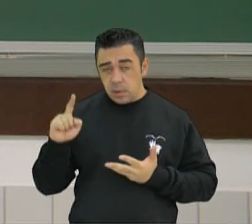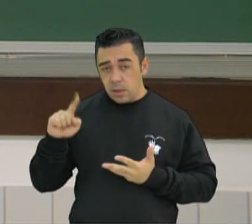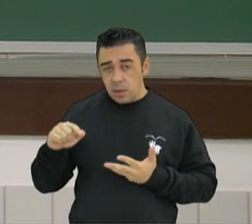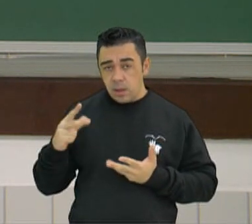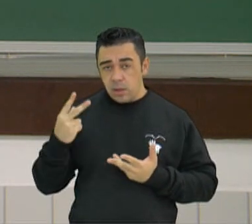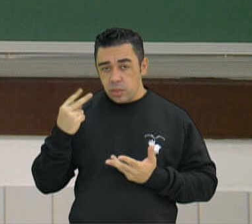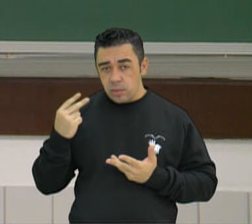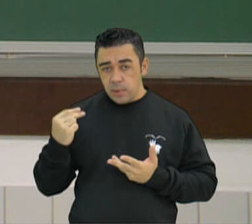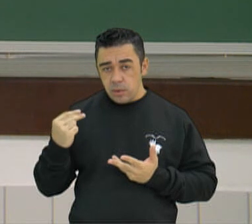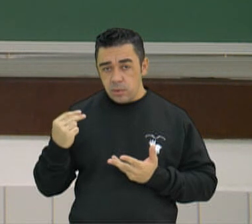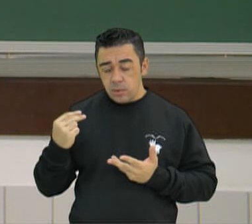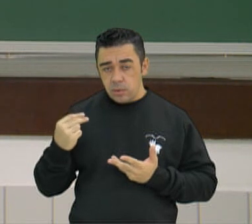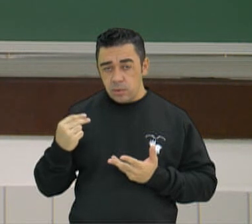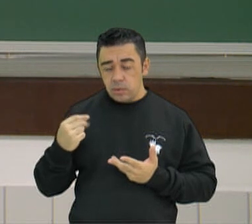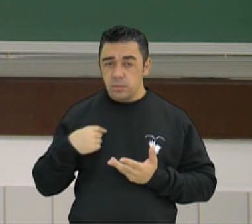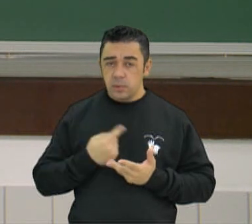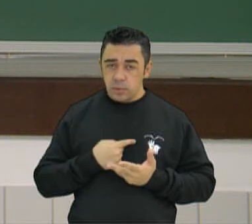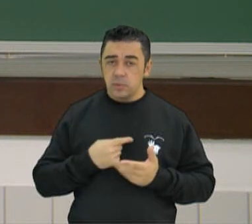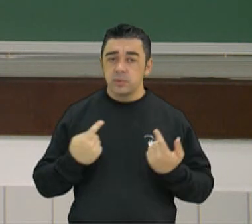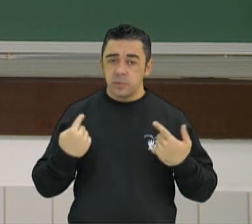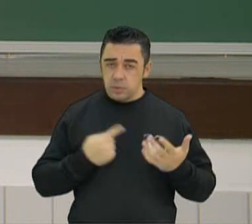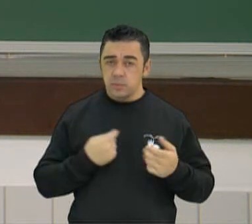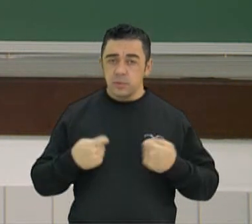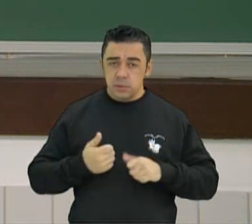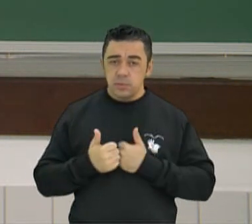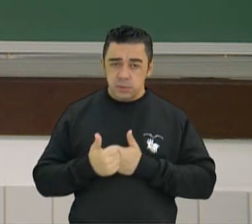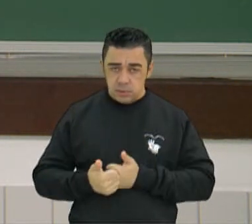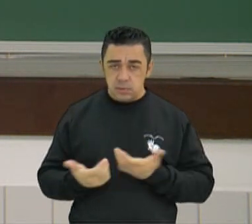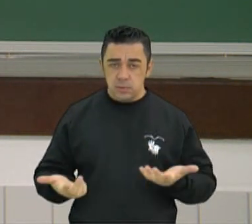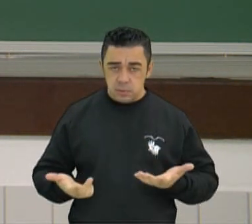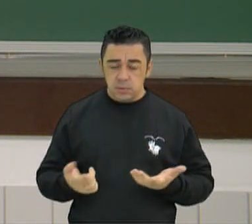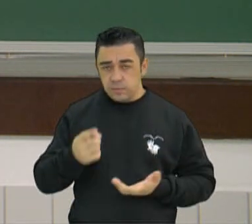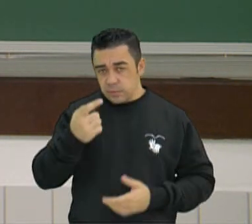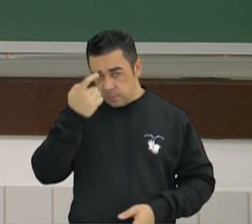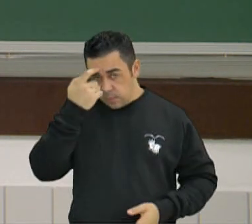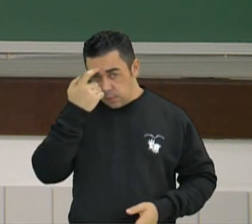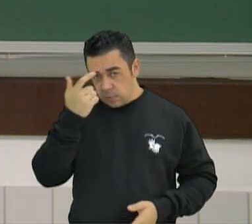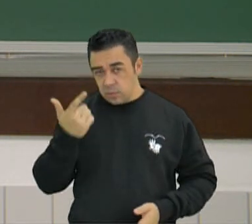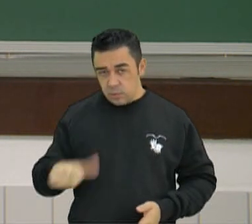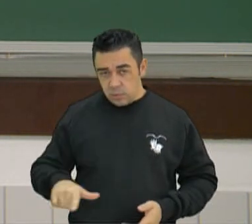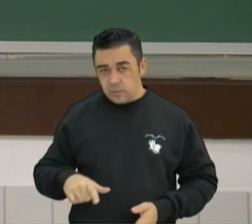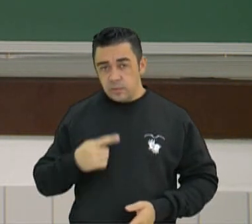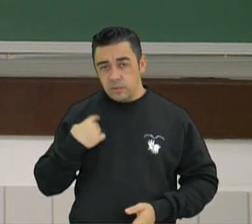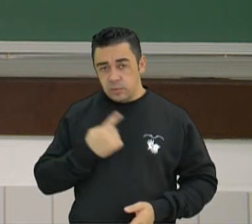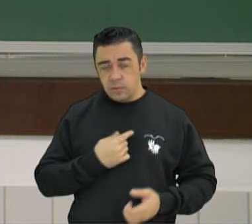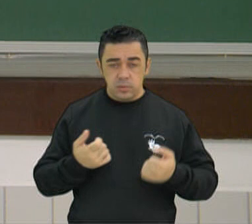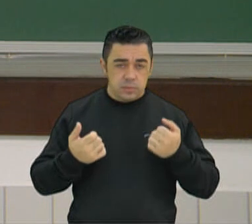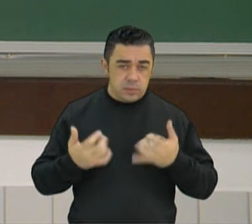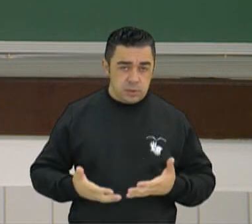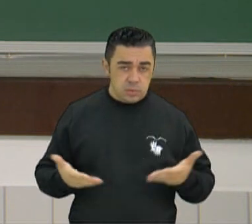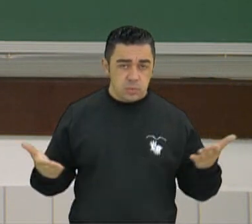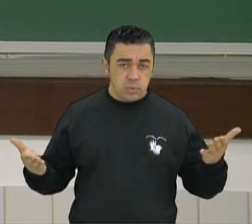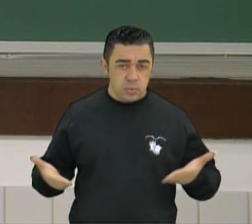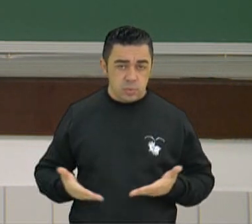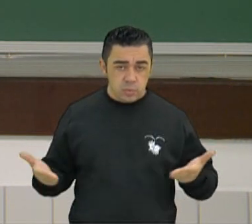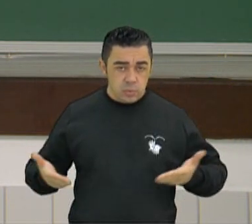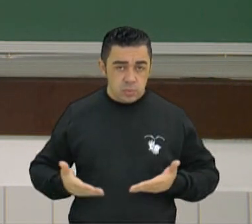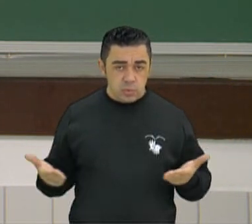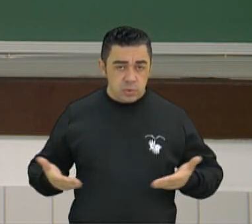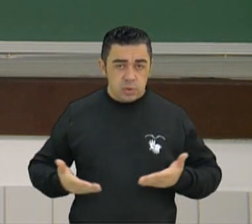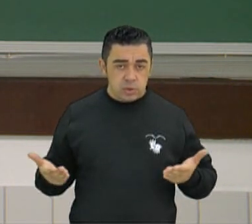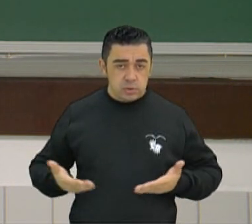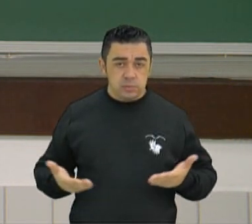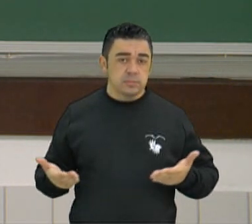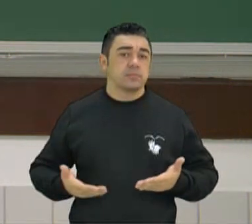que é normalizado para nós e que nós devemos seguir. Então, repense tudo isso que nós estamos tratando, nós estamos abordando